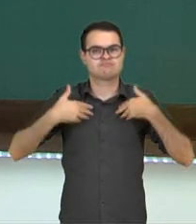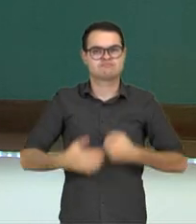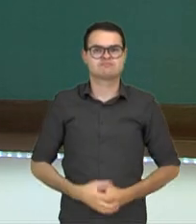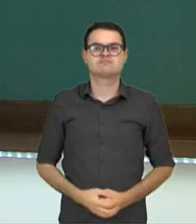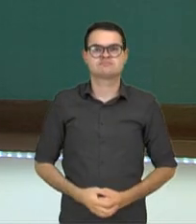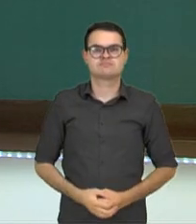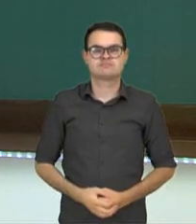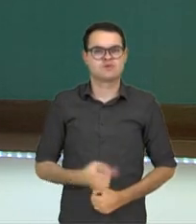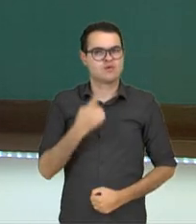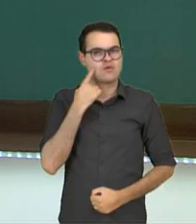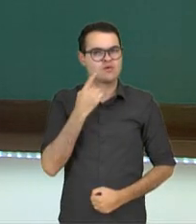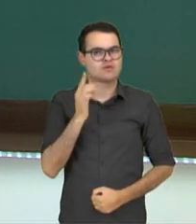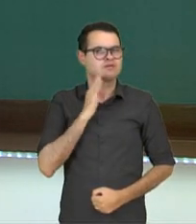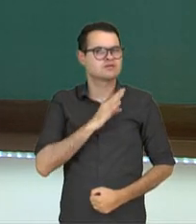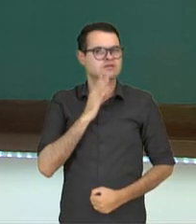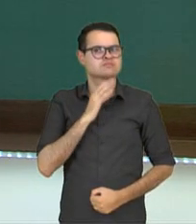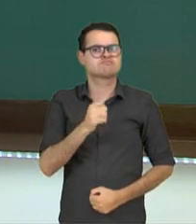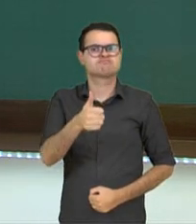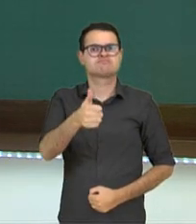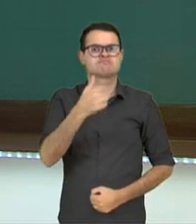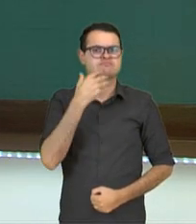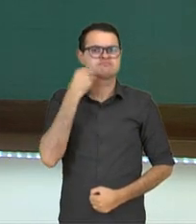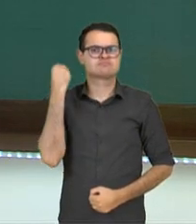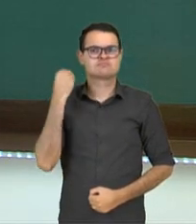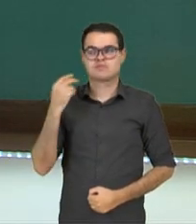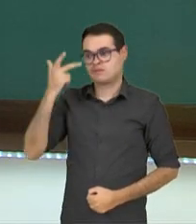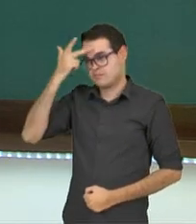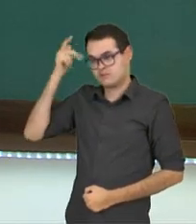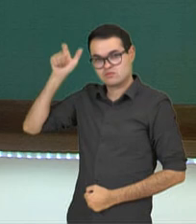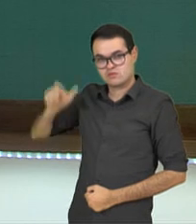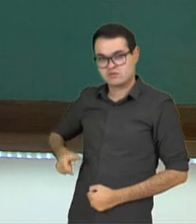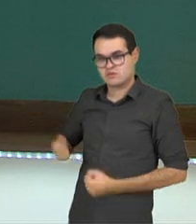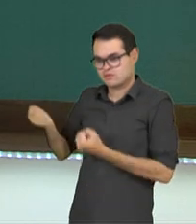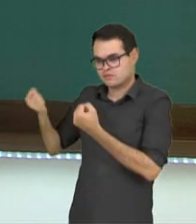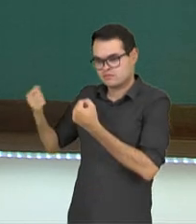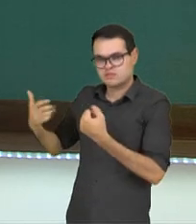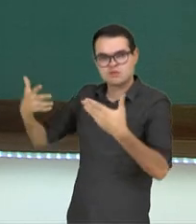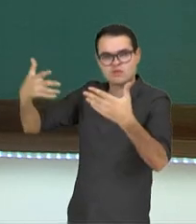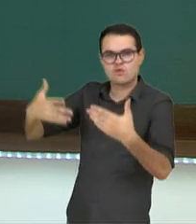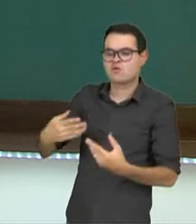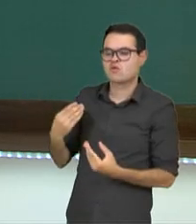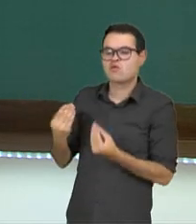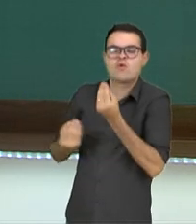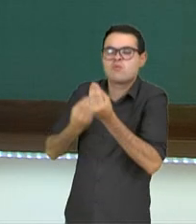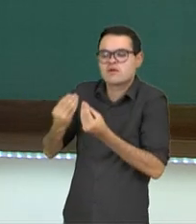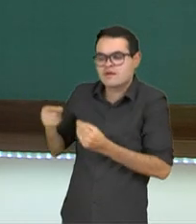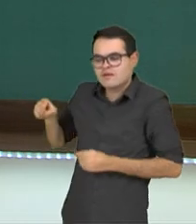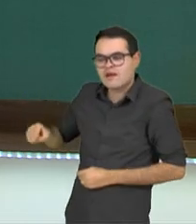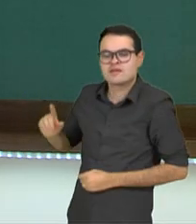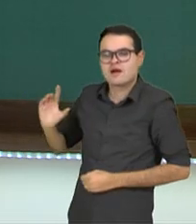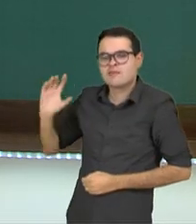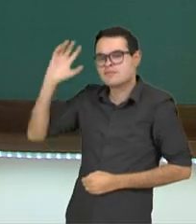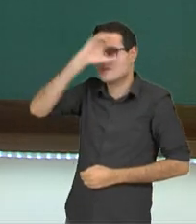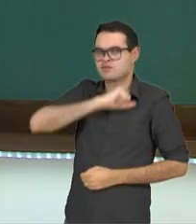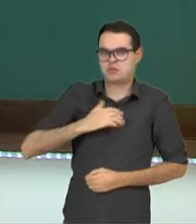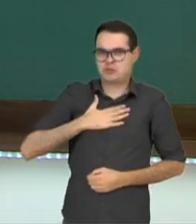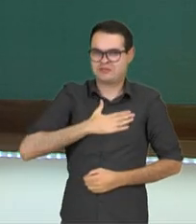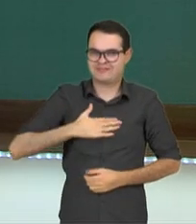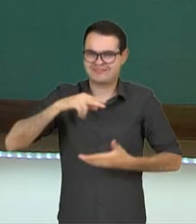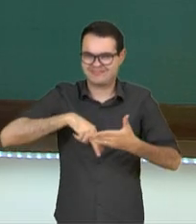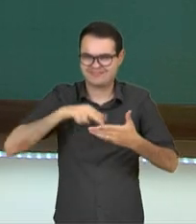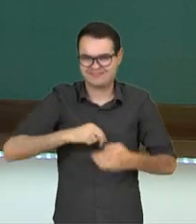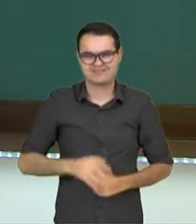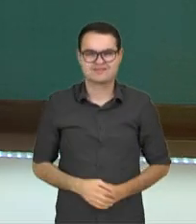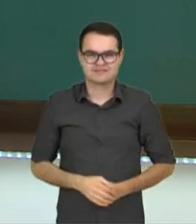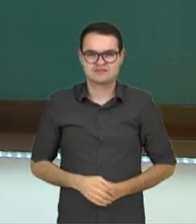que bacana. Então a pessoa escreve aqui como que ela aprendeu a gostar de ler. Vamos adiante? Sobre